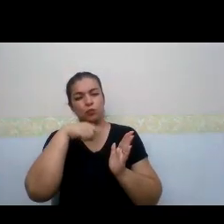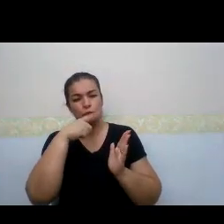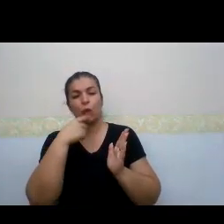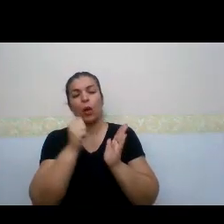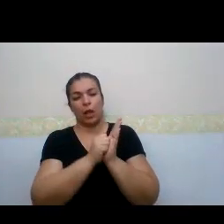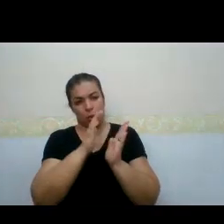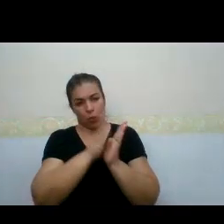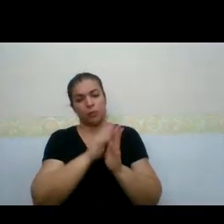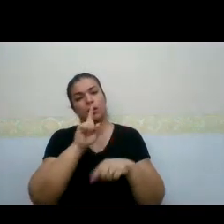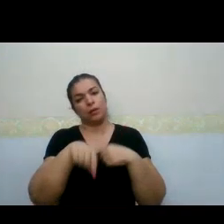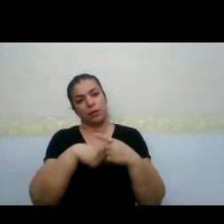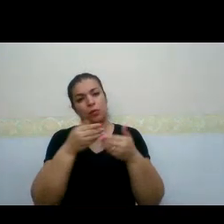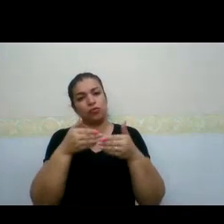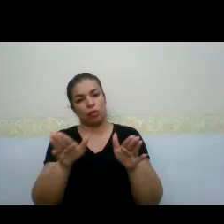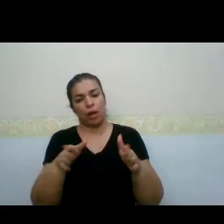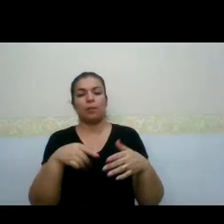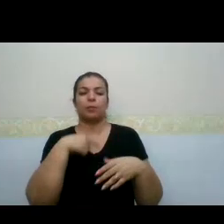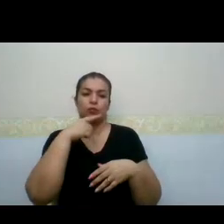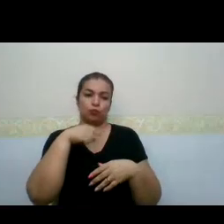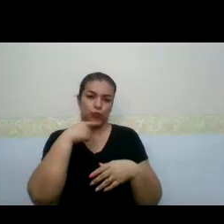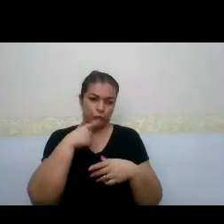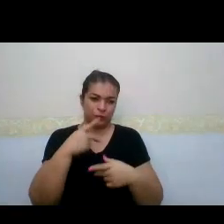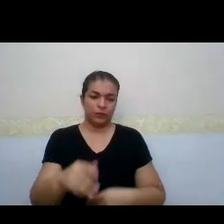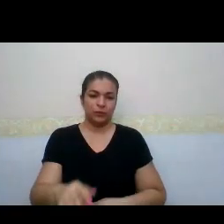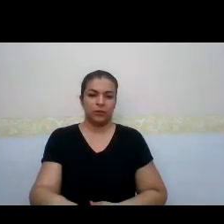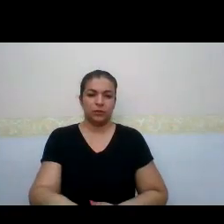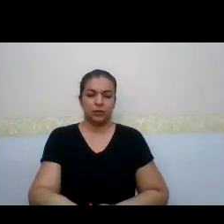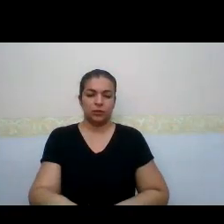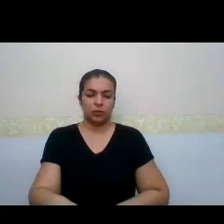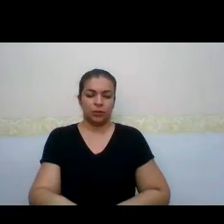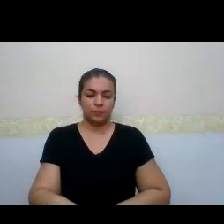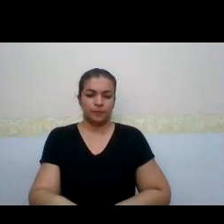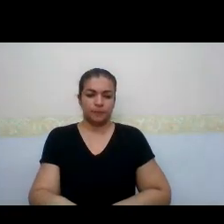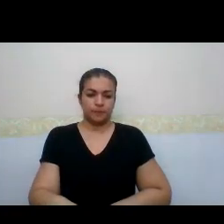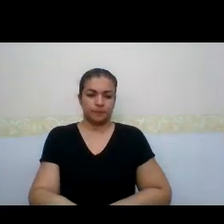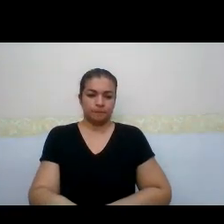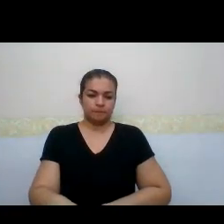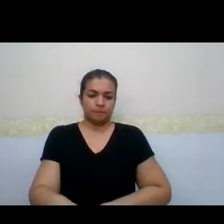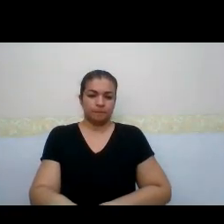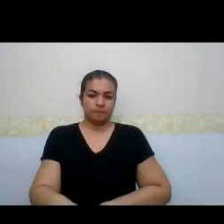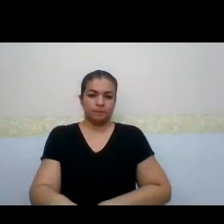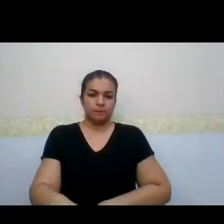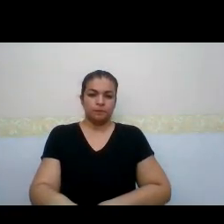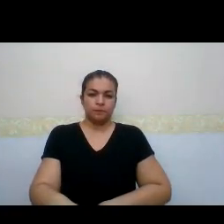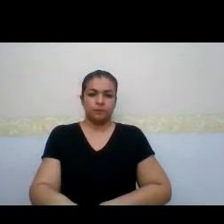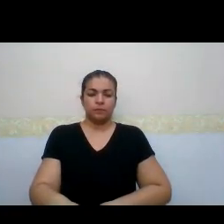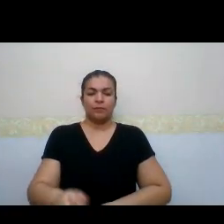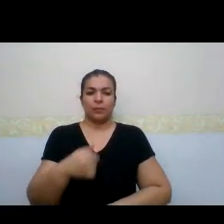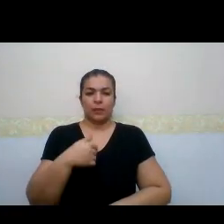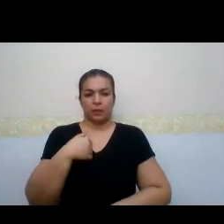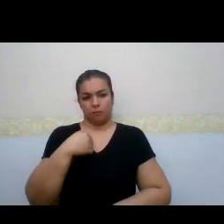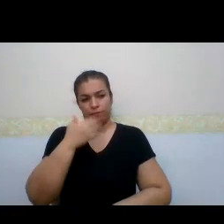discussão daqui a pouco. Bom, especificidades, imagina, eu que